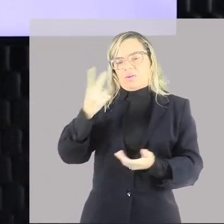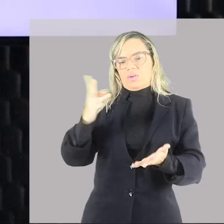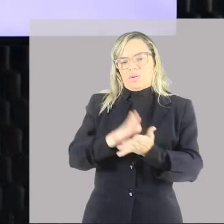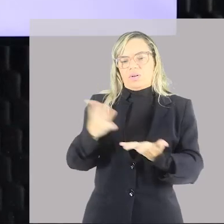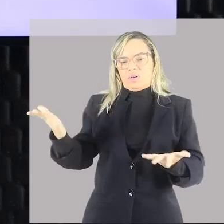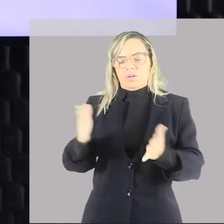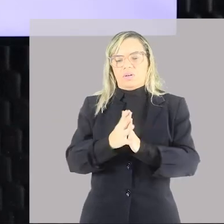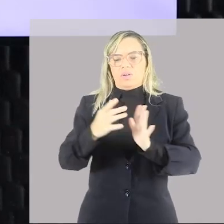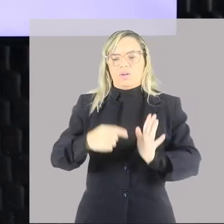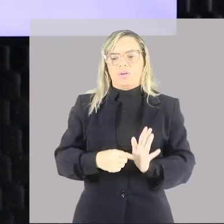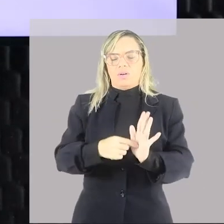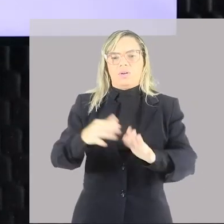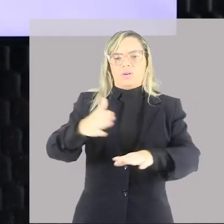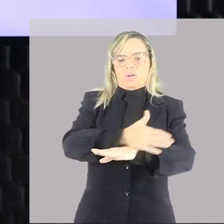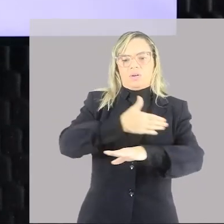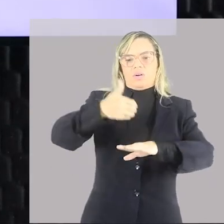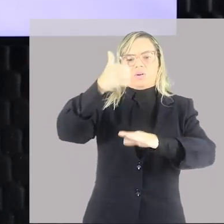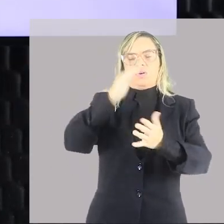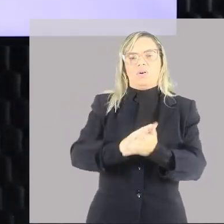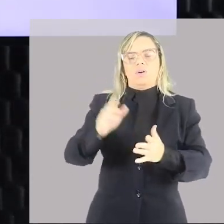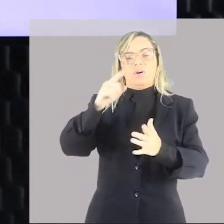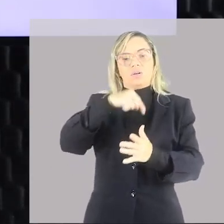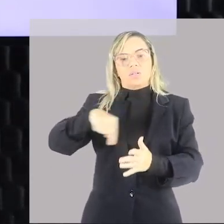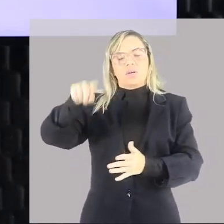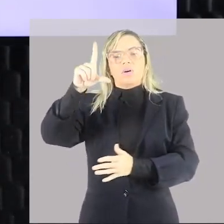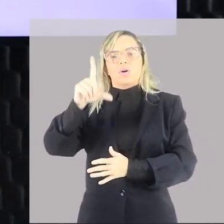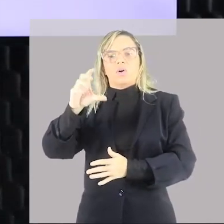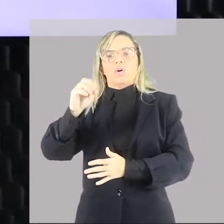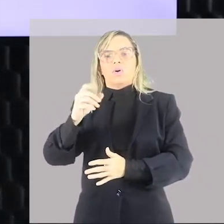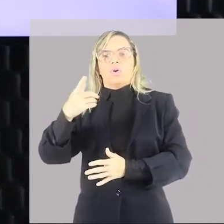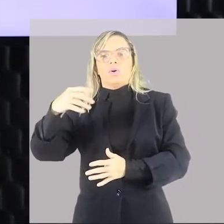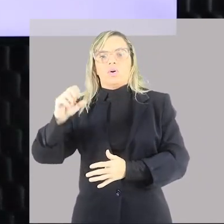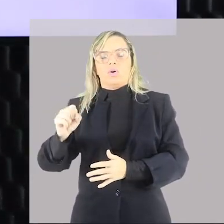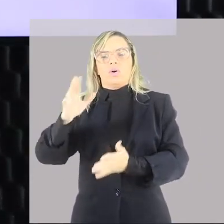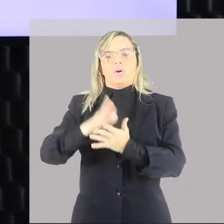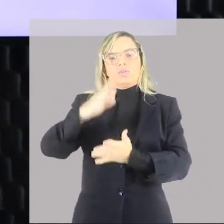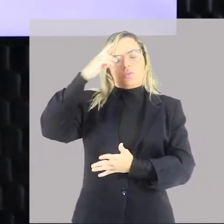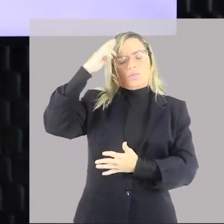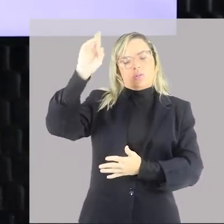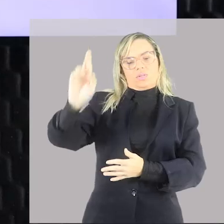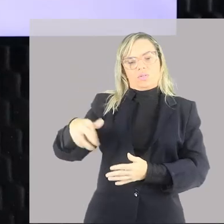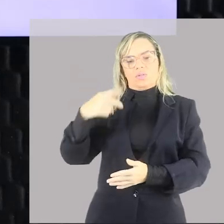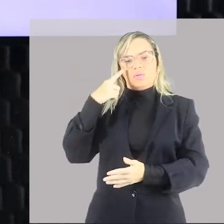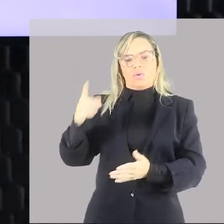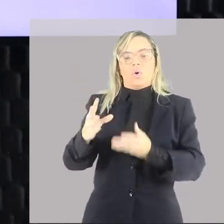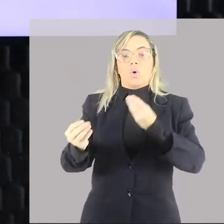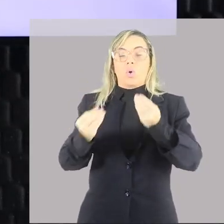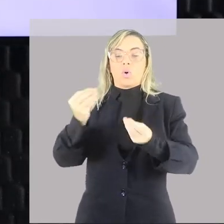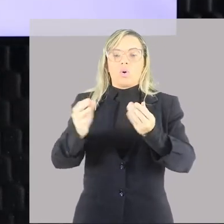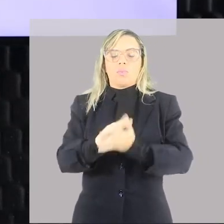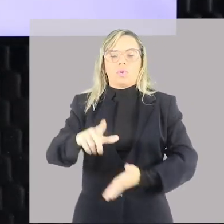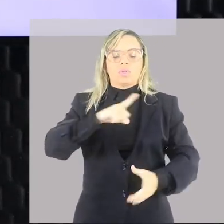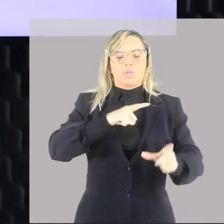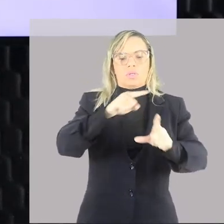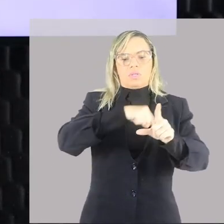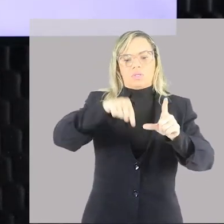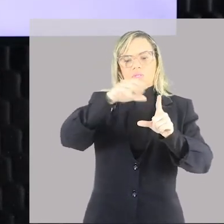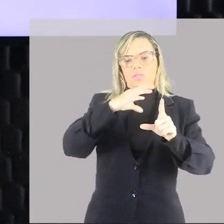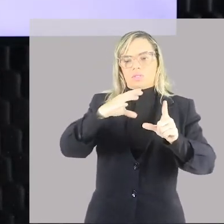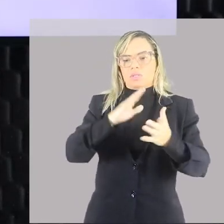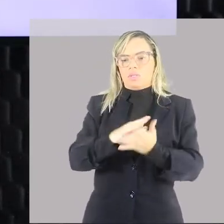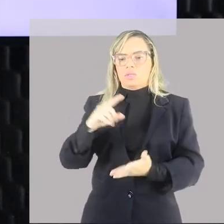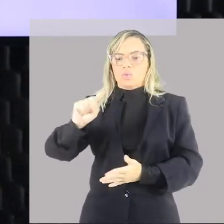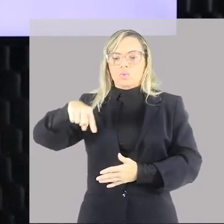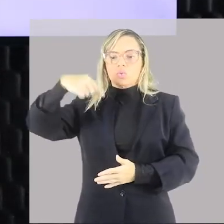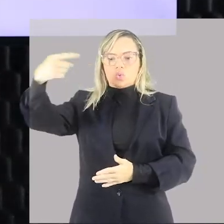pouco melhor, até porque tem o logos, ou seja, a visão mais racional, como tem aqui na letra C de casa. e dos outros seres humanos